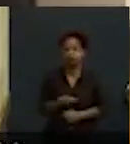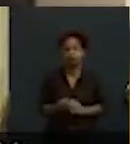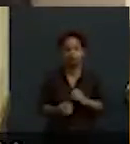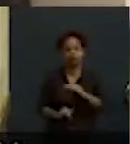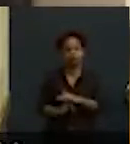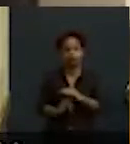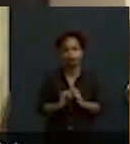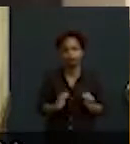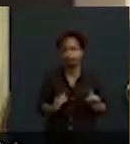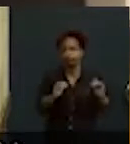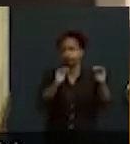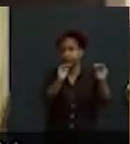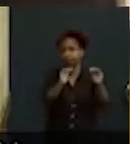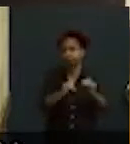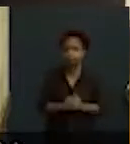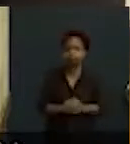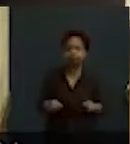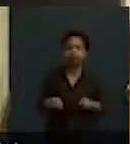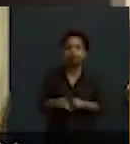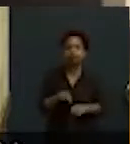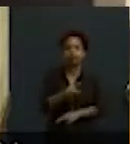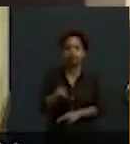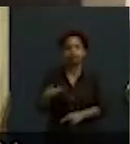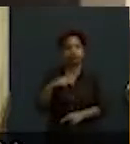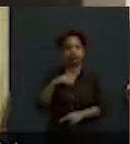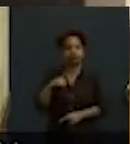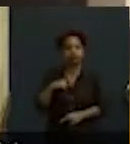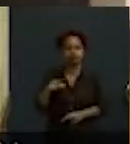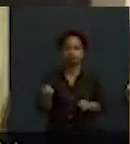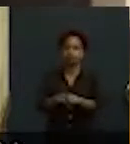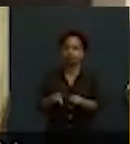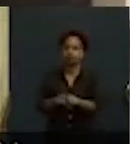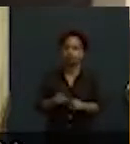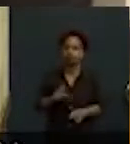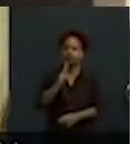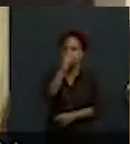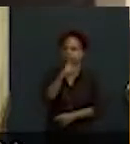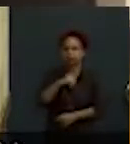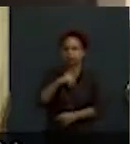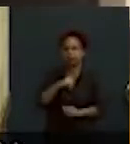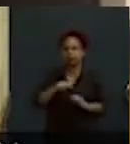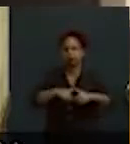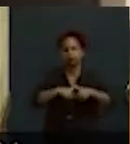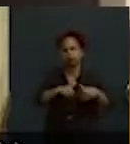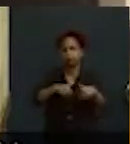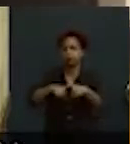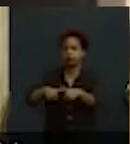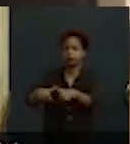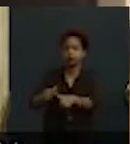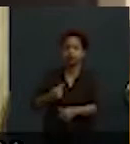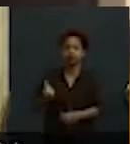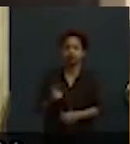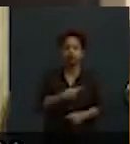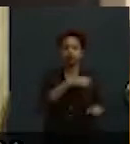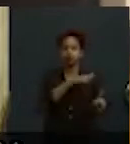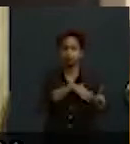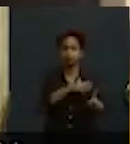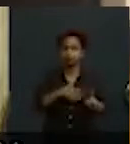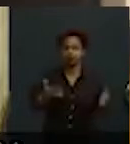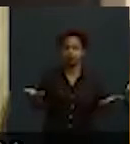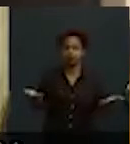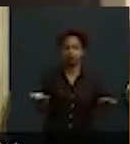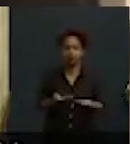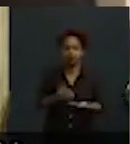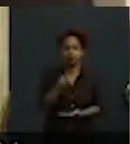instituição. Além de sua intensa atuação funcional, nossa homenageada é